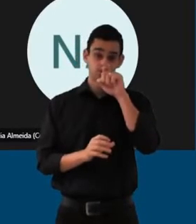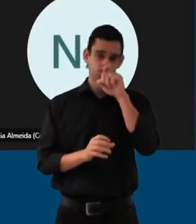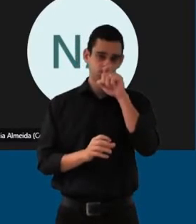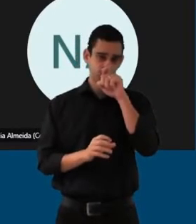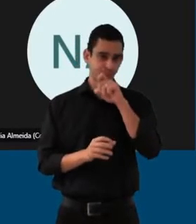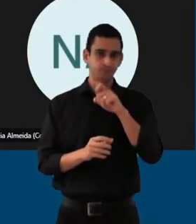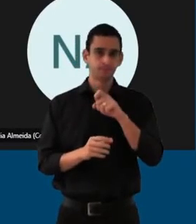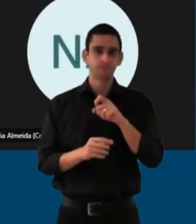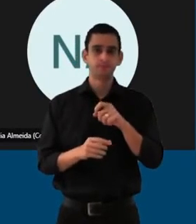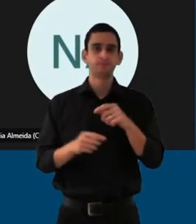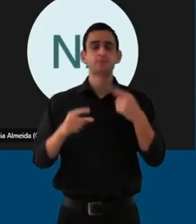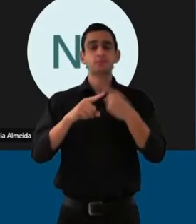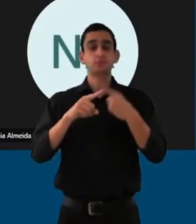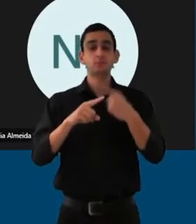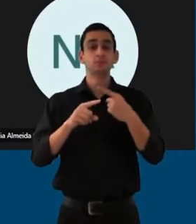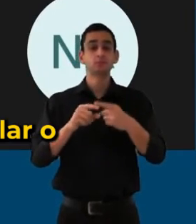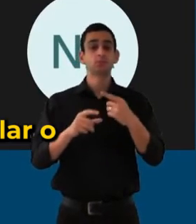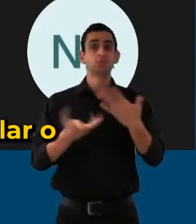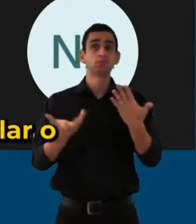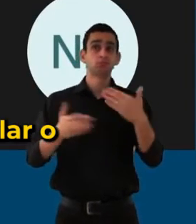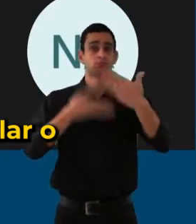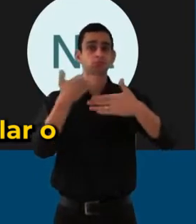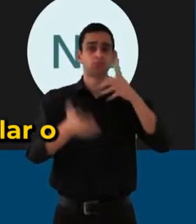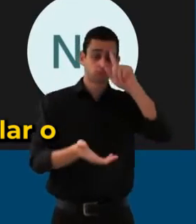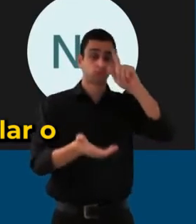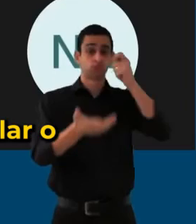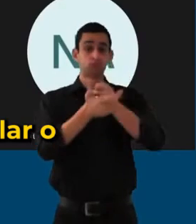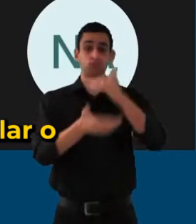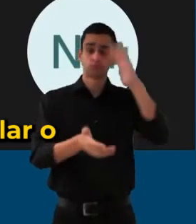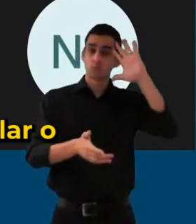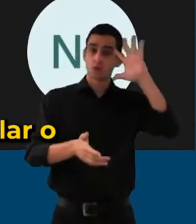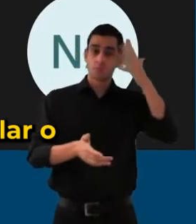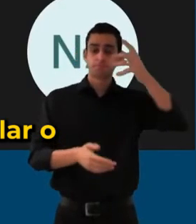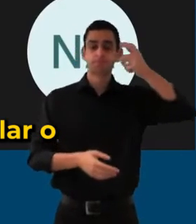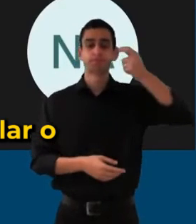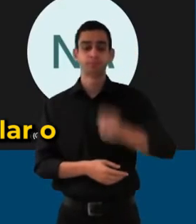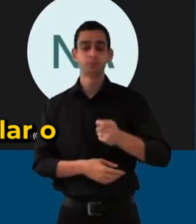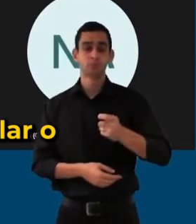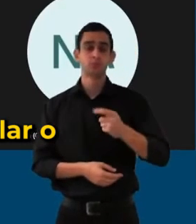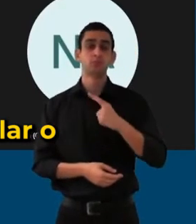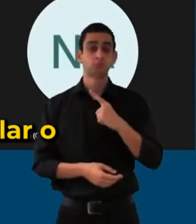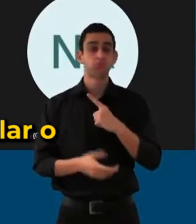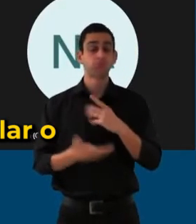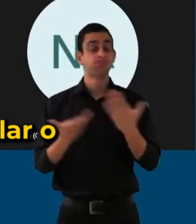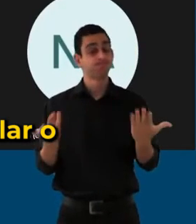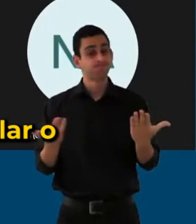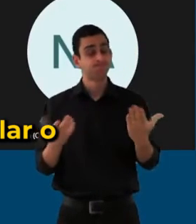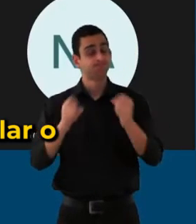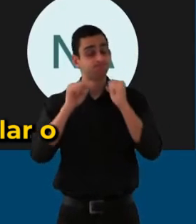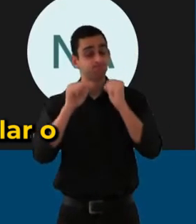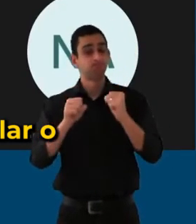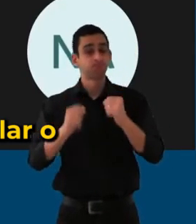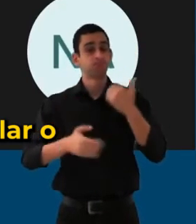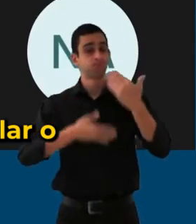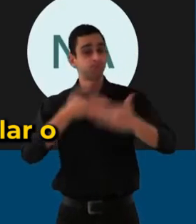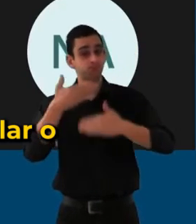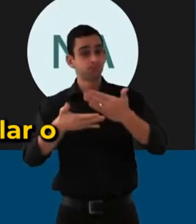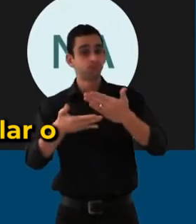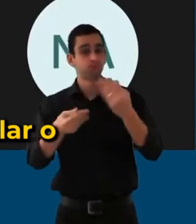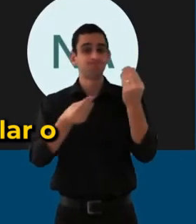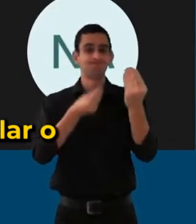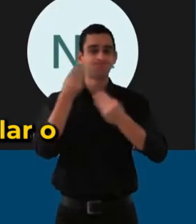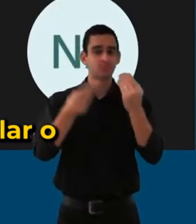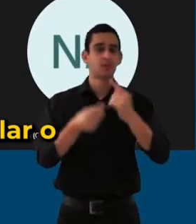por meio de uma decisão judicial, né, que eventualmente poderia vir até a macular aí o bom nome